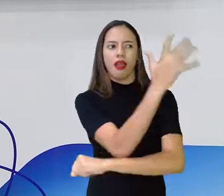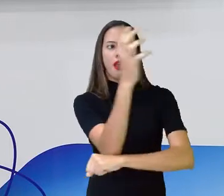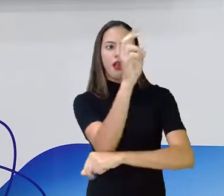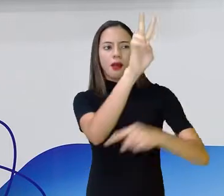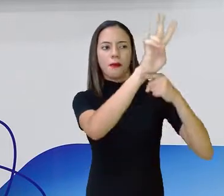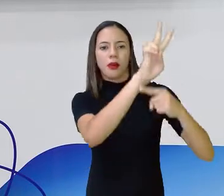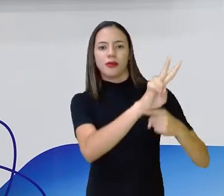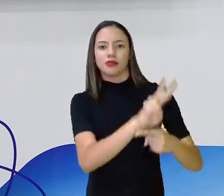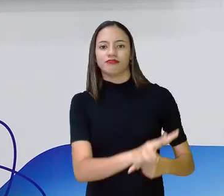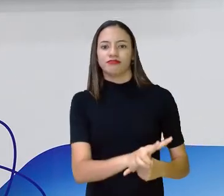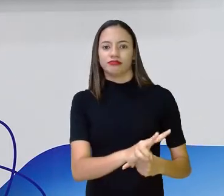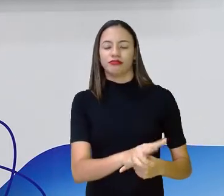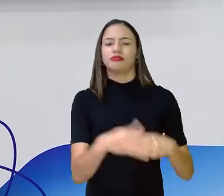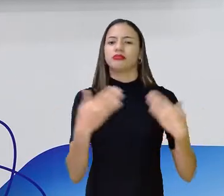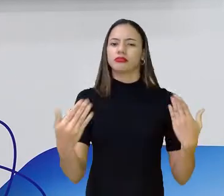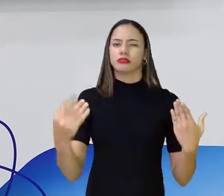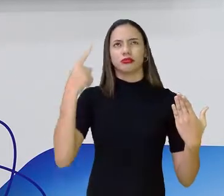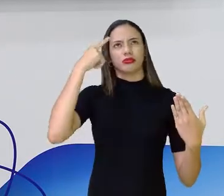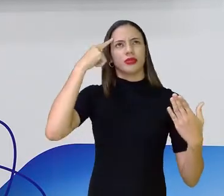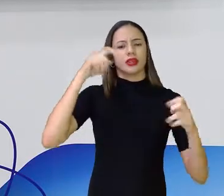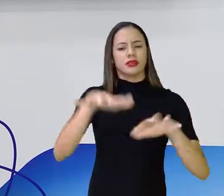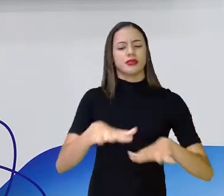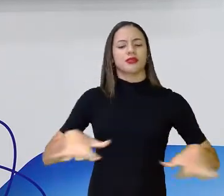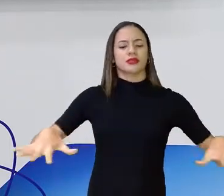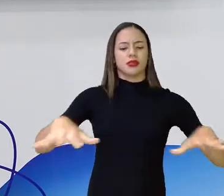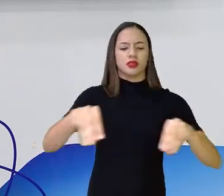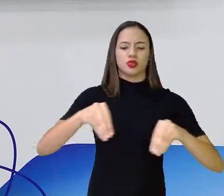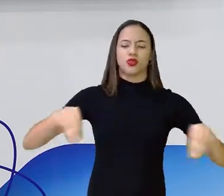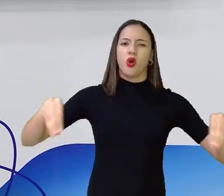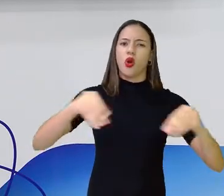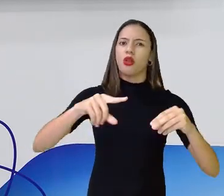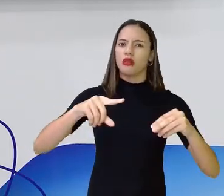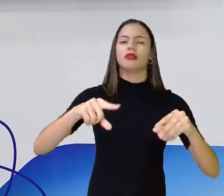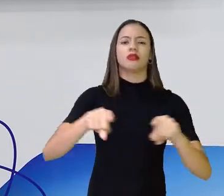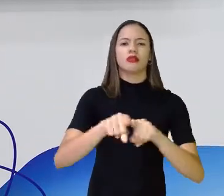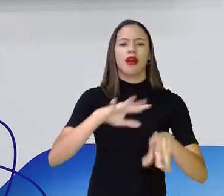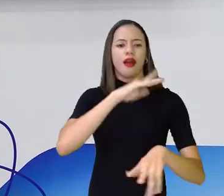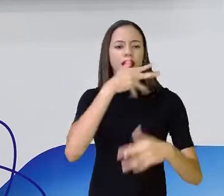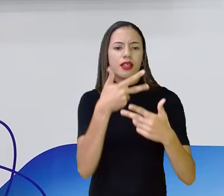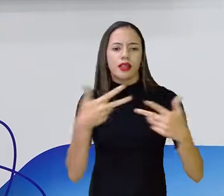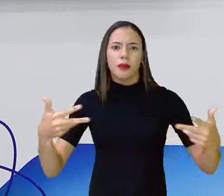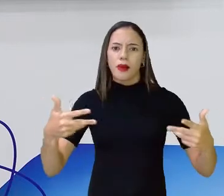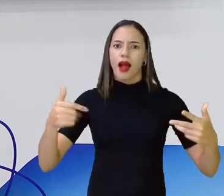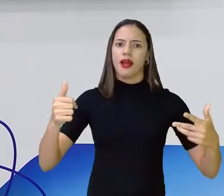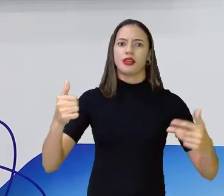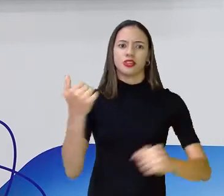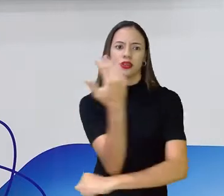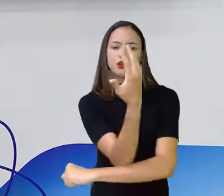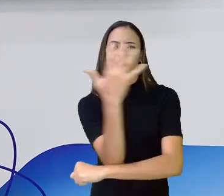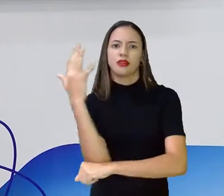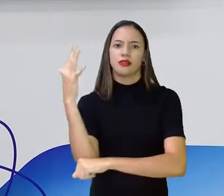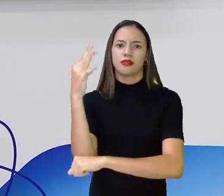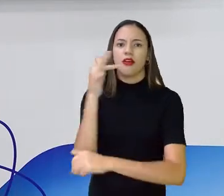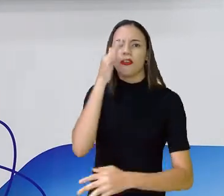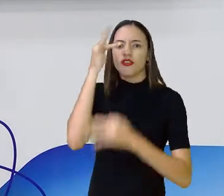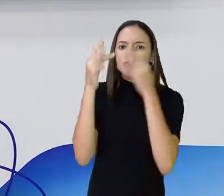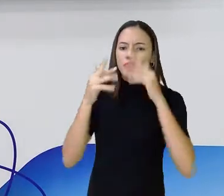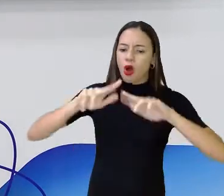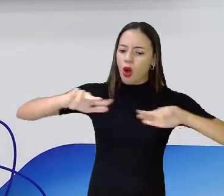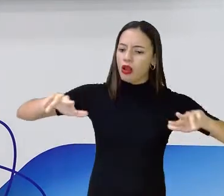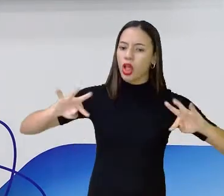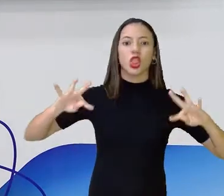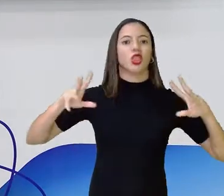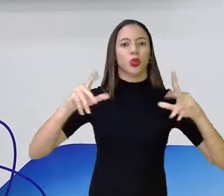preservação. E aí quando a gente pensa no solo, é a fauna, é a flora, todo um conjunto que é importante para a vida na